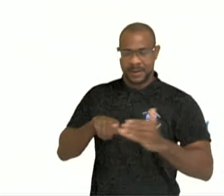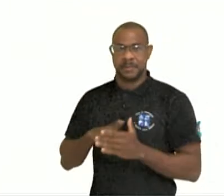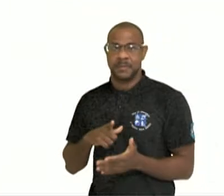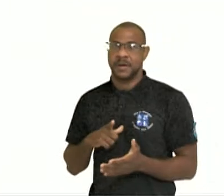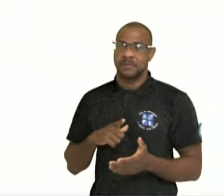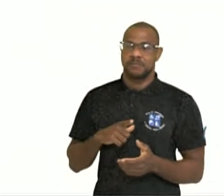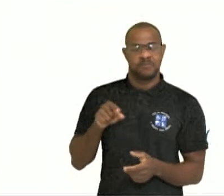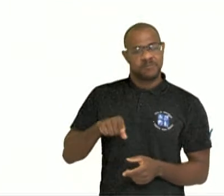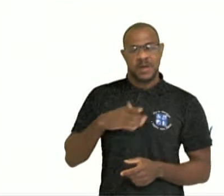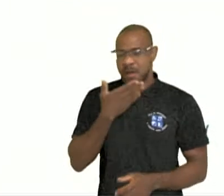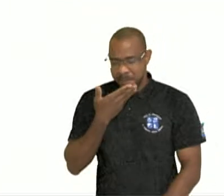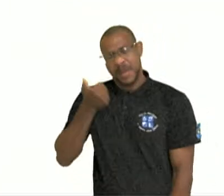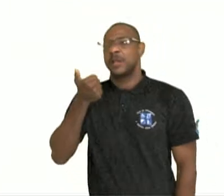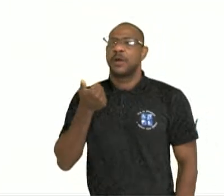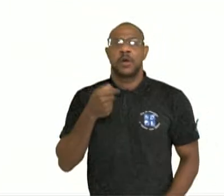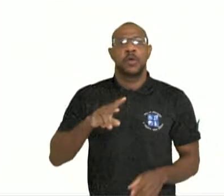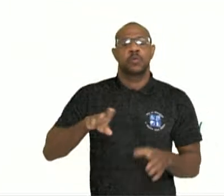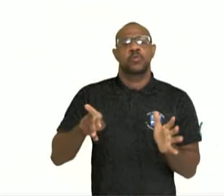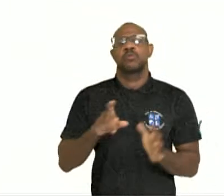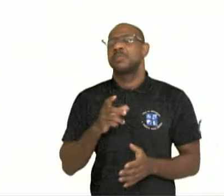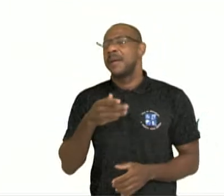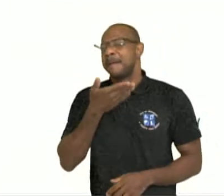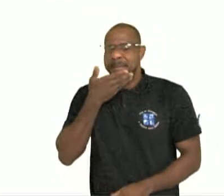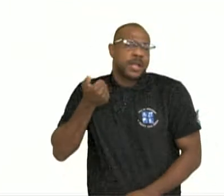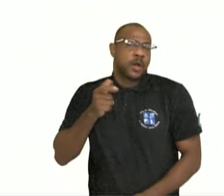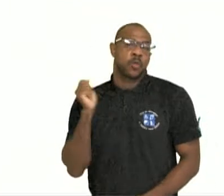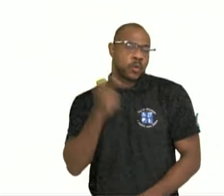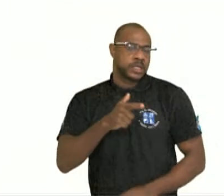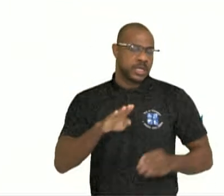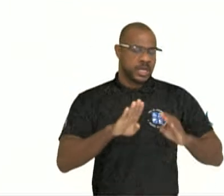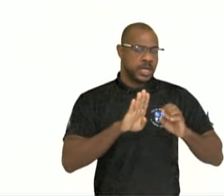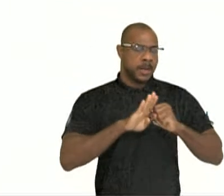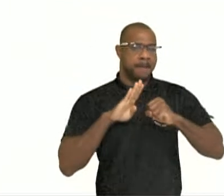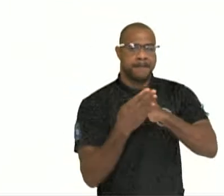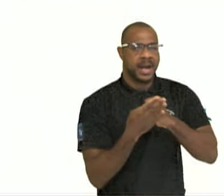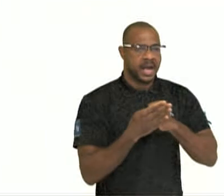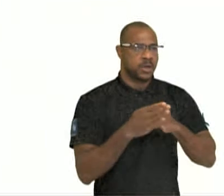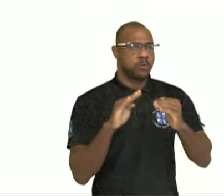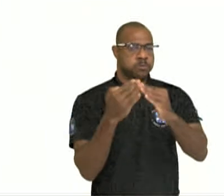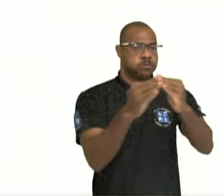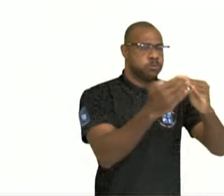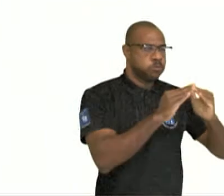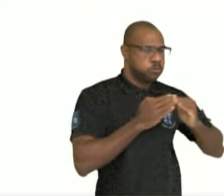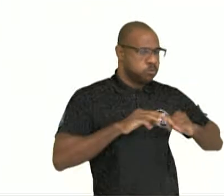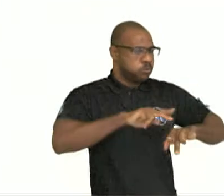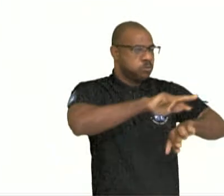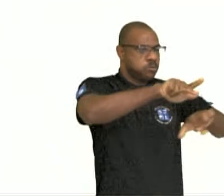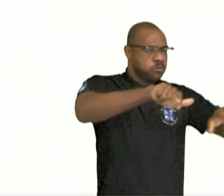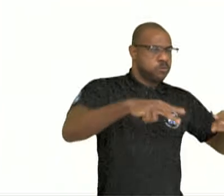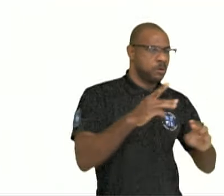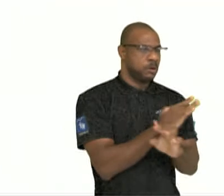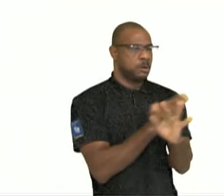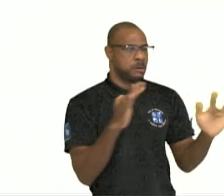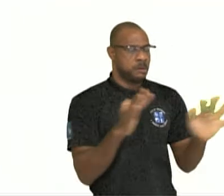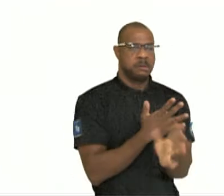melhor do que um bairro disperso, né? Aquela vila ali é cheia, muita gente circulando o tempo todo.